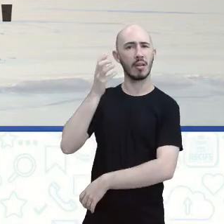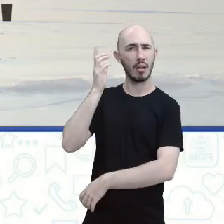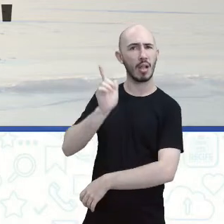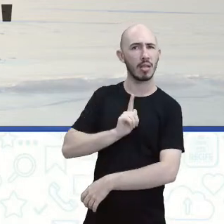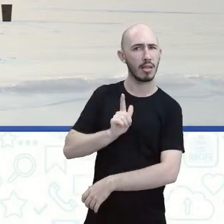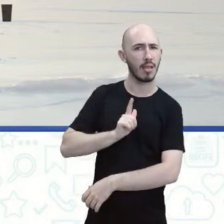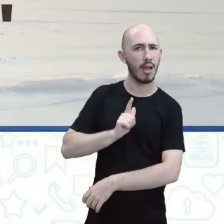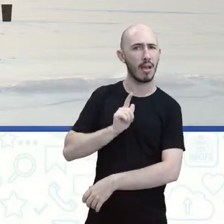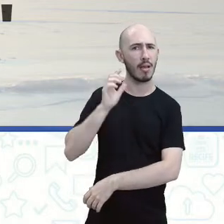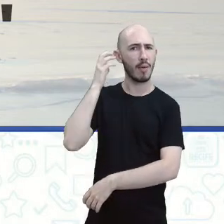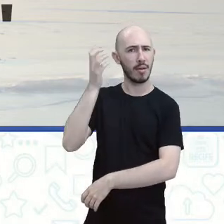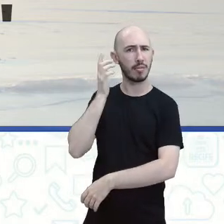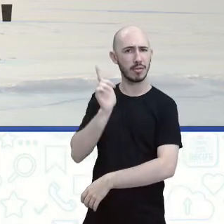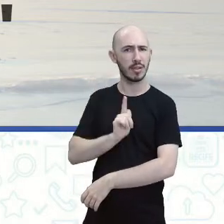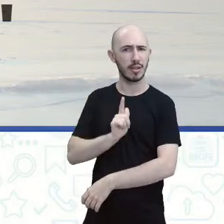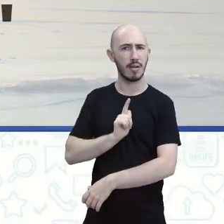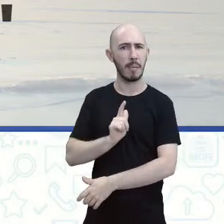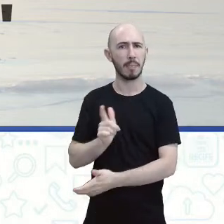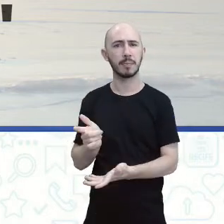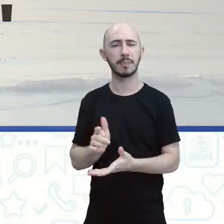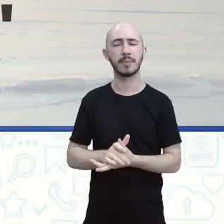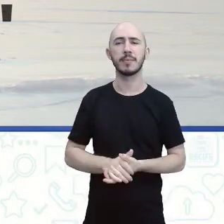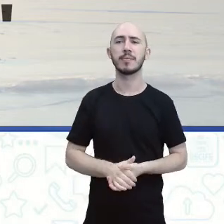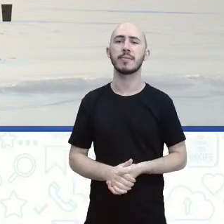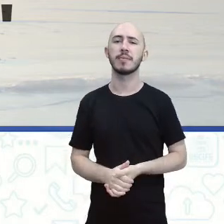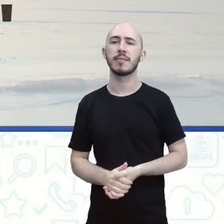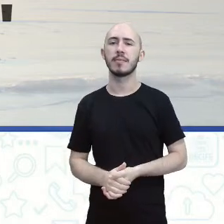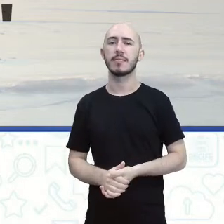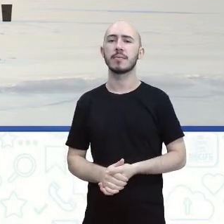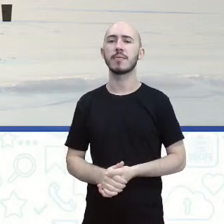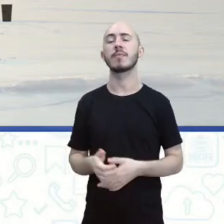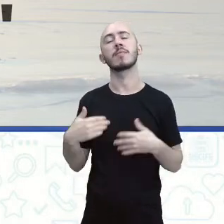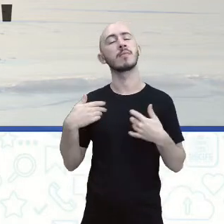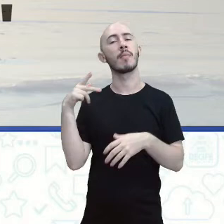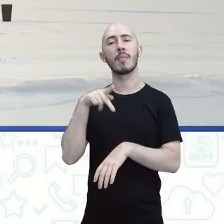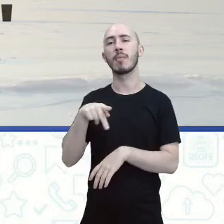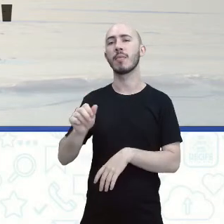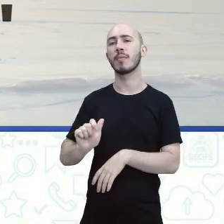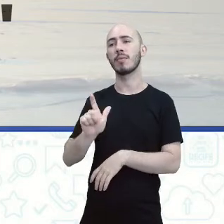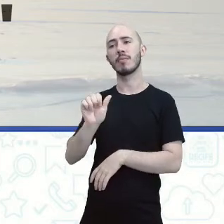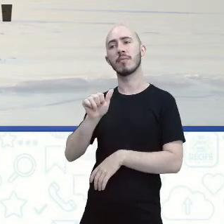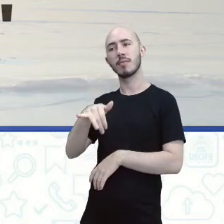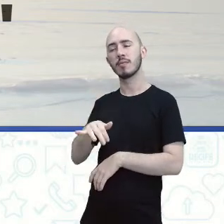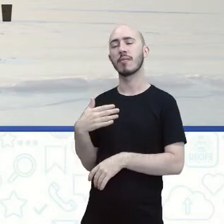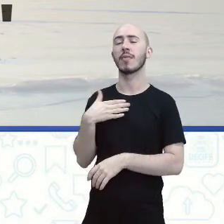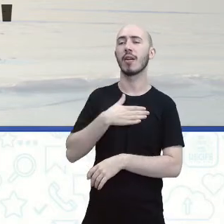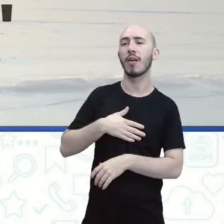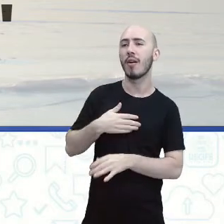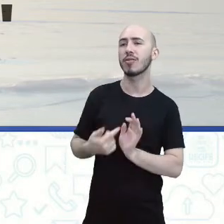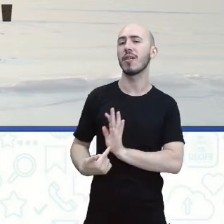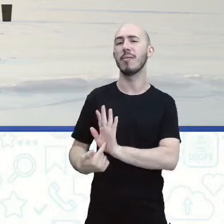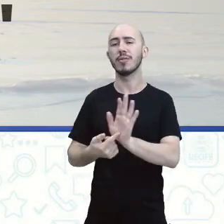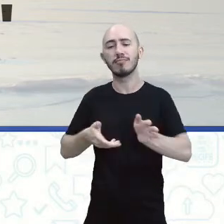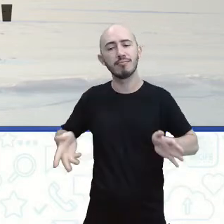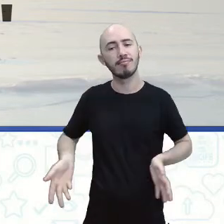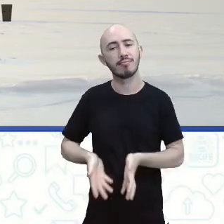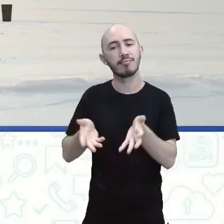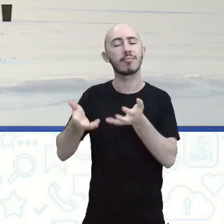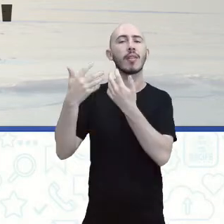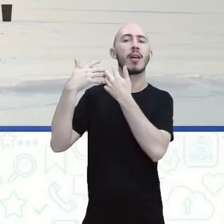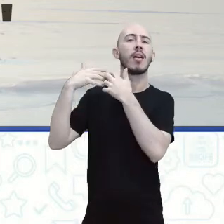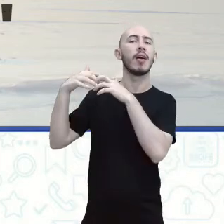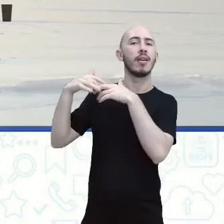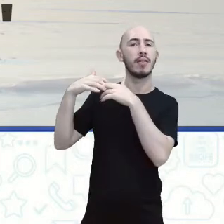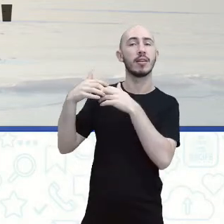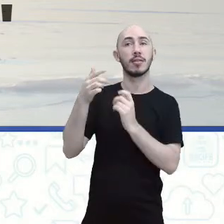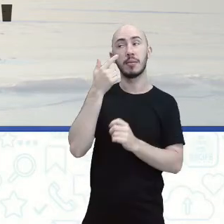musicazinha de fundo, não sei. Mas assim o professor Lami sempre gosta, né, de trazer esses momentos de reflexão em sua aula. E aí,